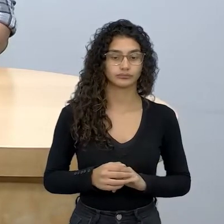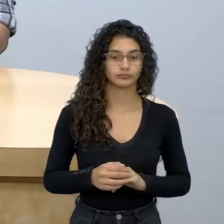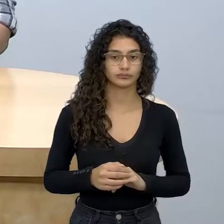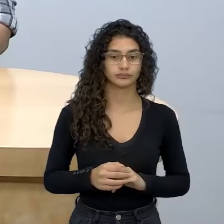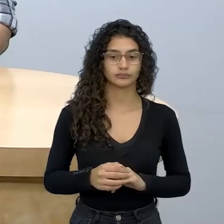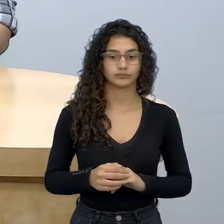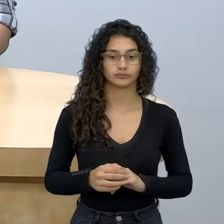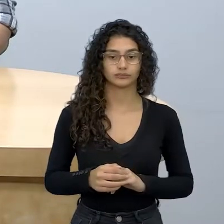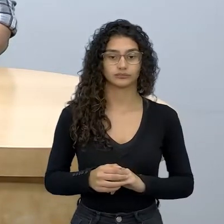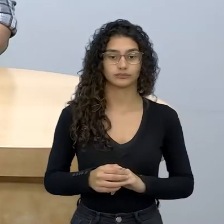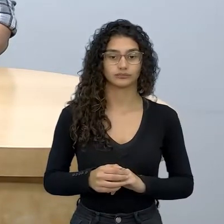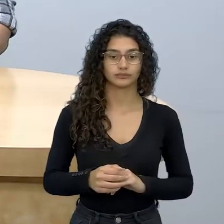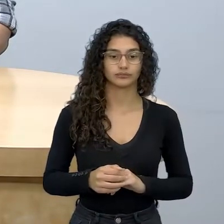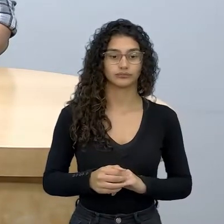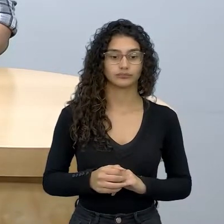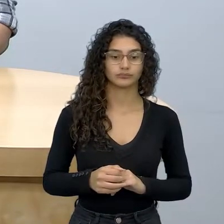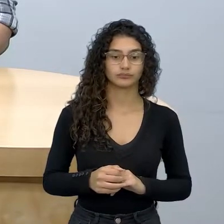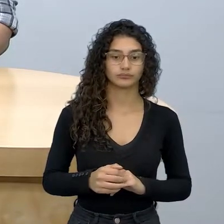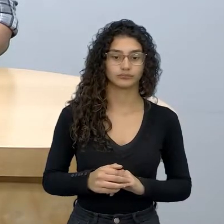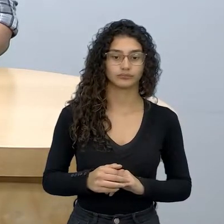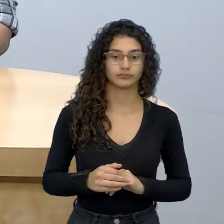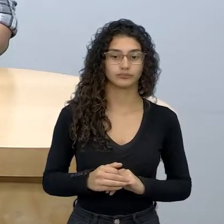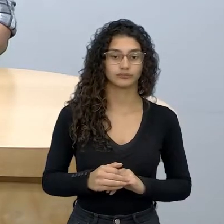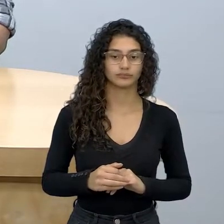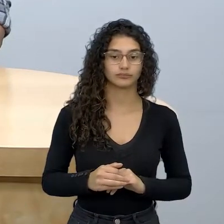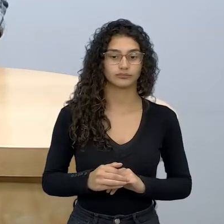na 3 a gente viu